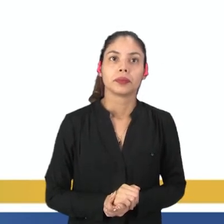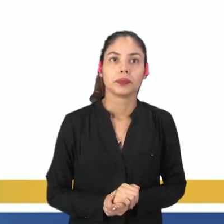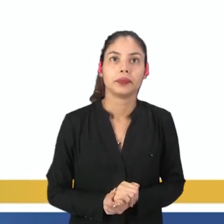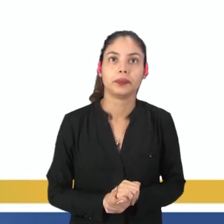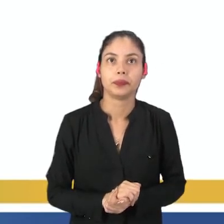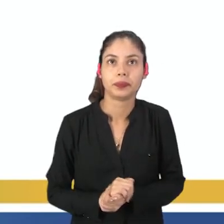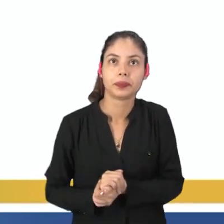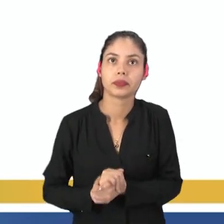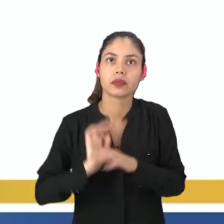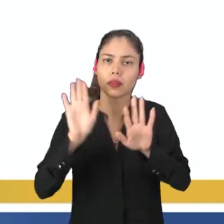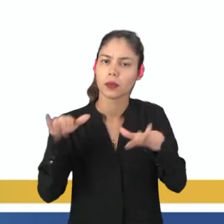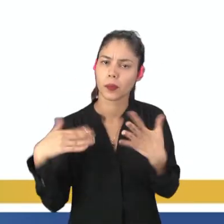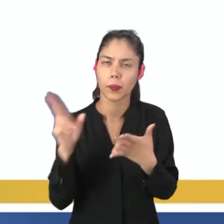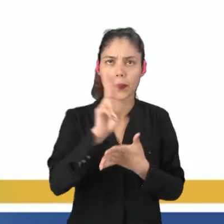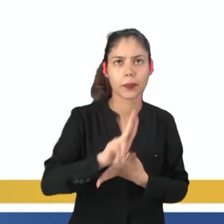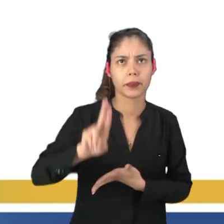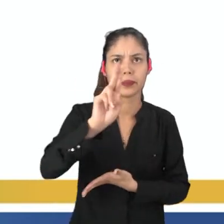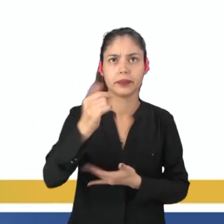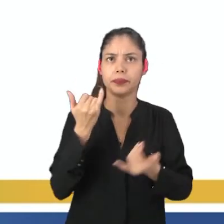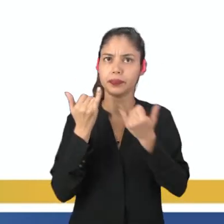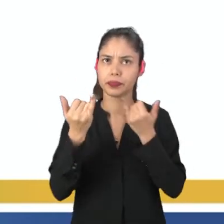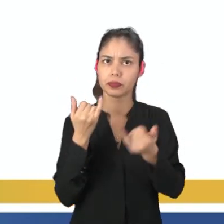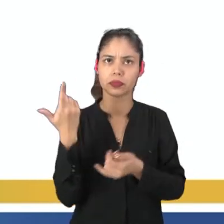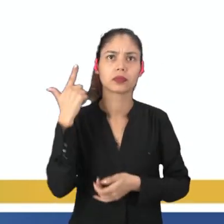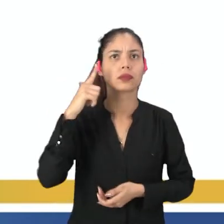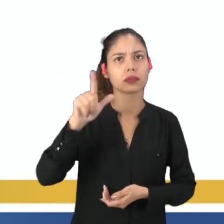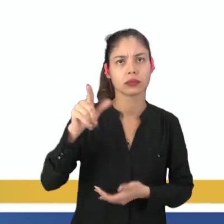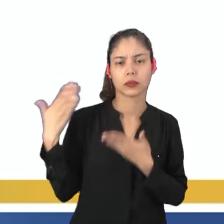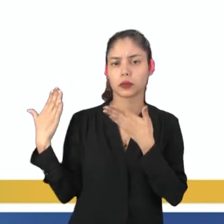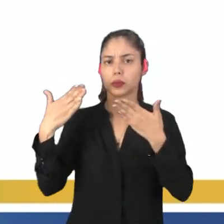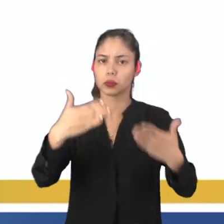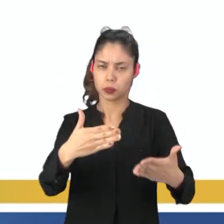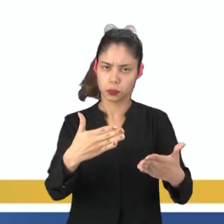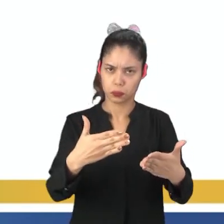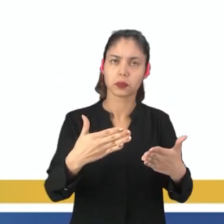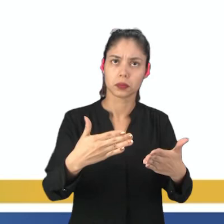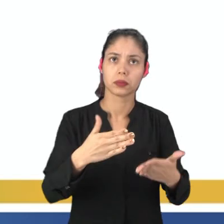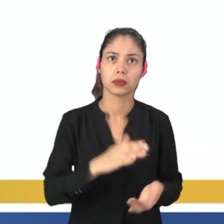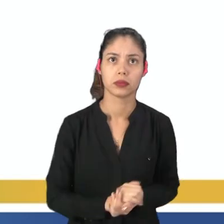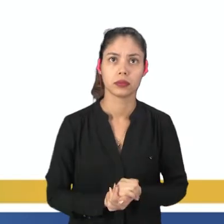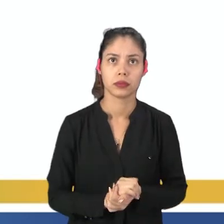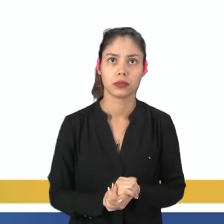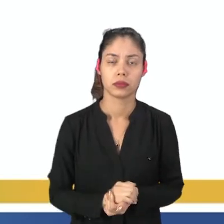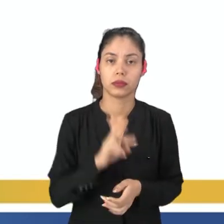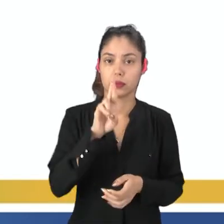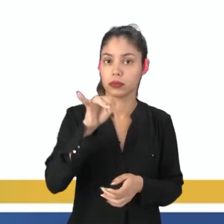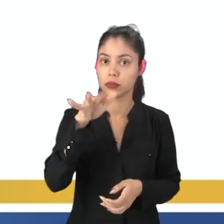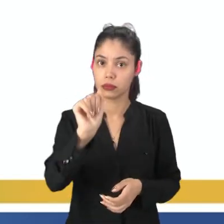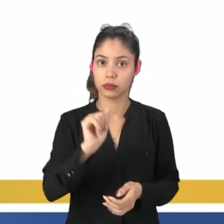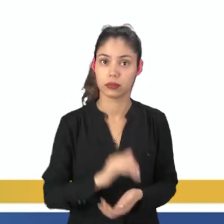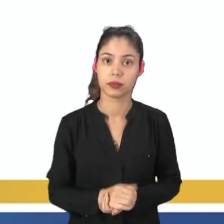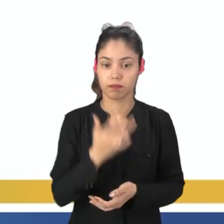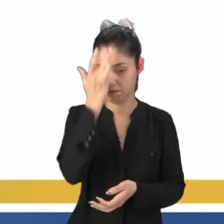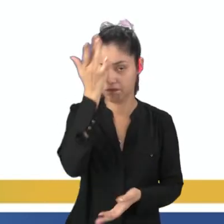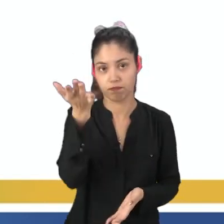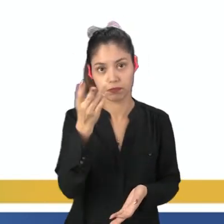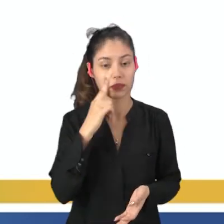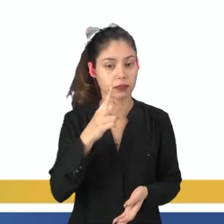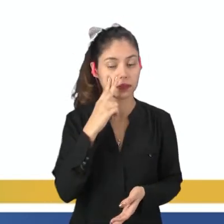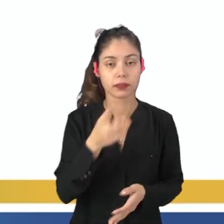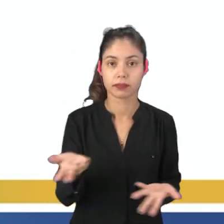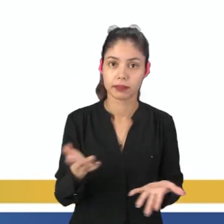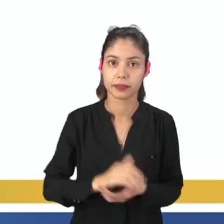Que recursos foram utilizados para esse anúncio pudesse alcançar o seu objetivo? A rima, facilmente a gente